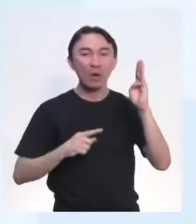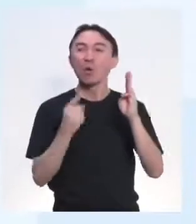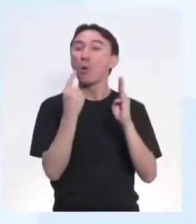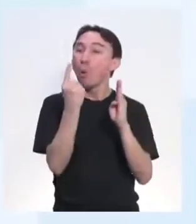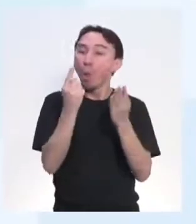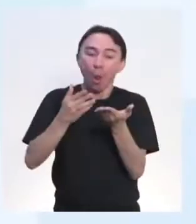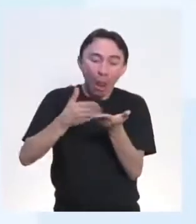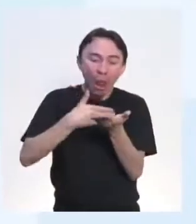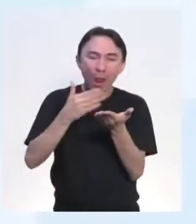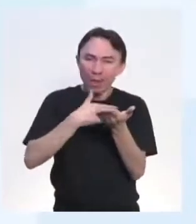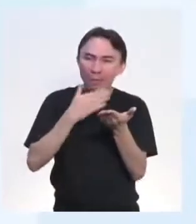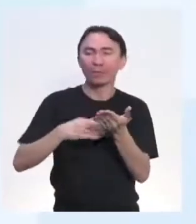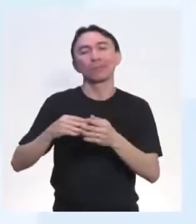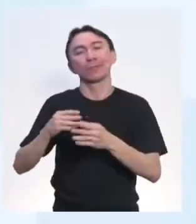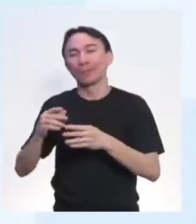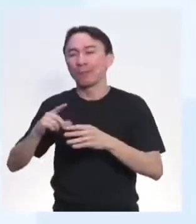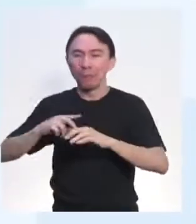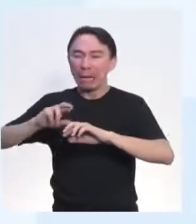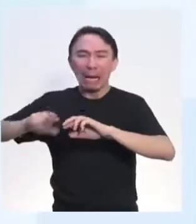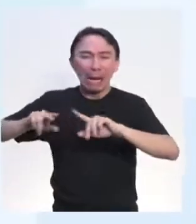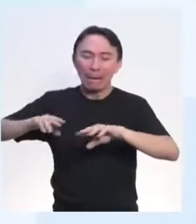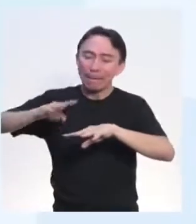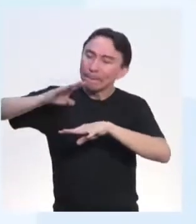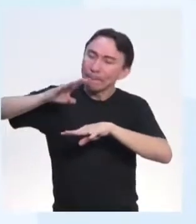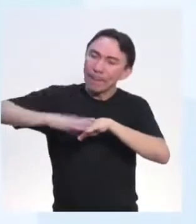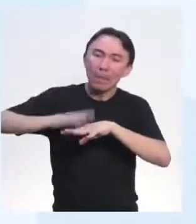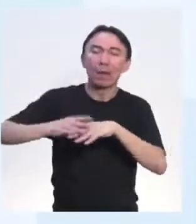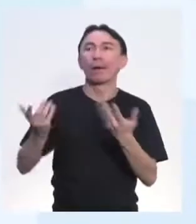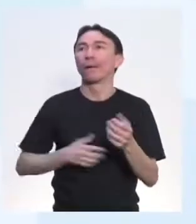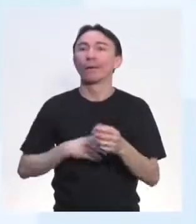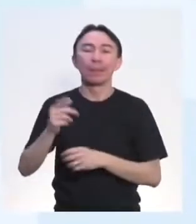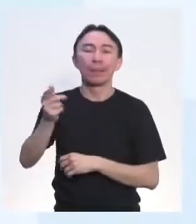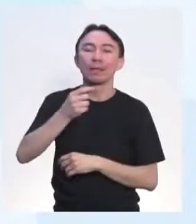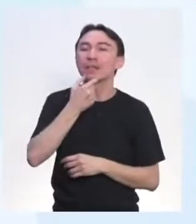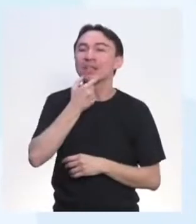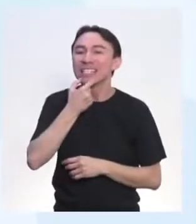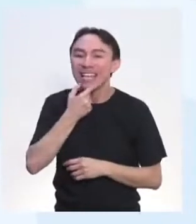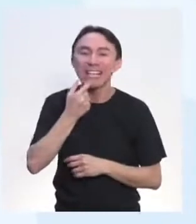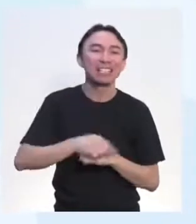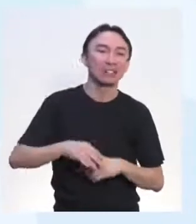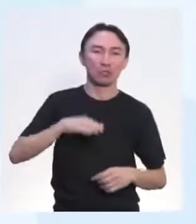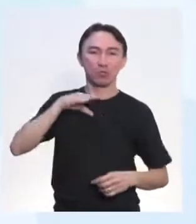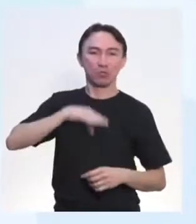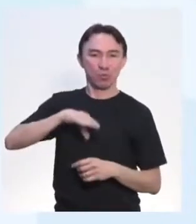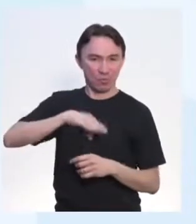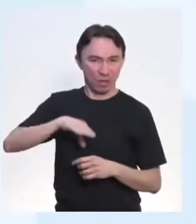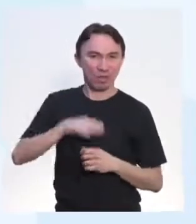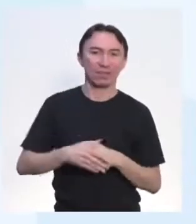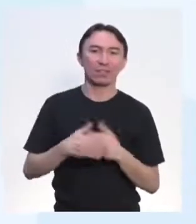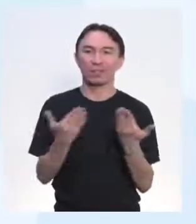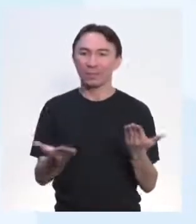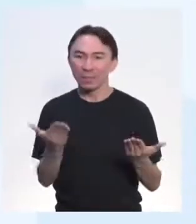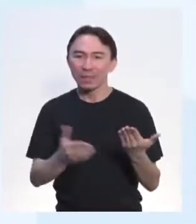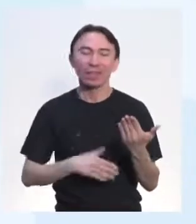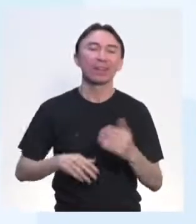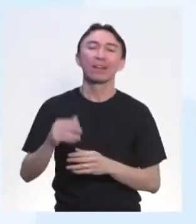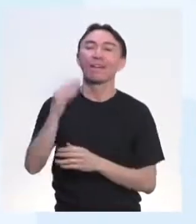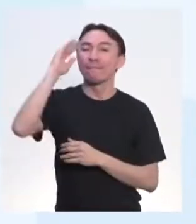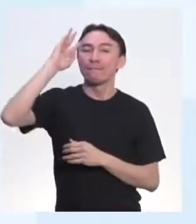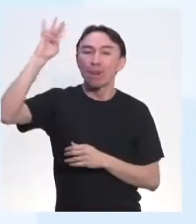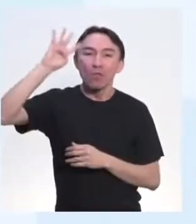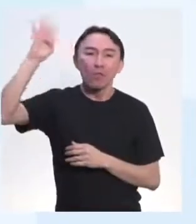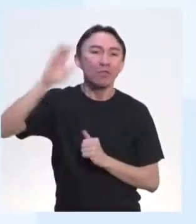das disciplinas: inglês, português, física, história,